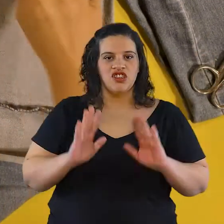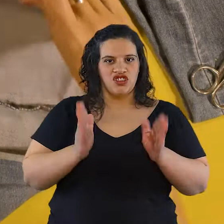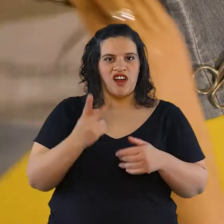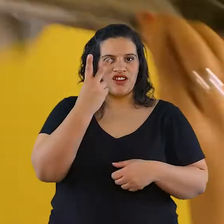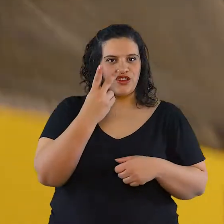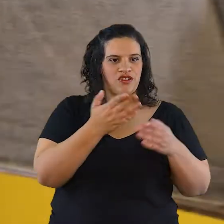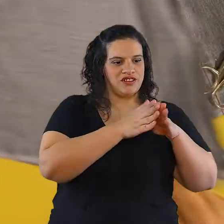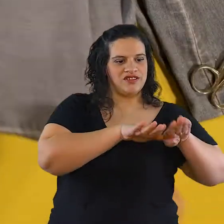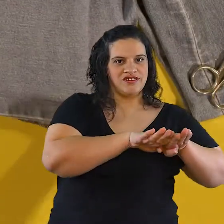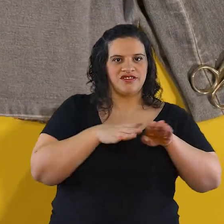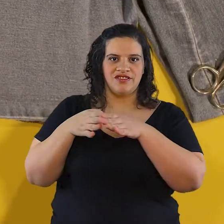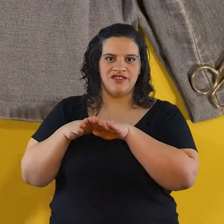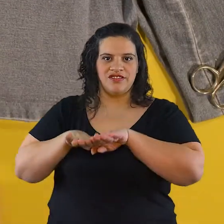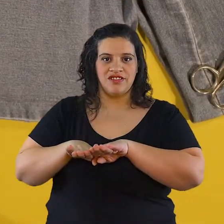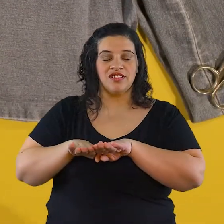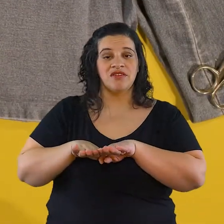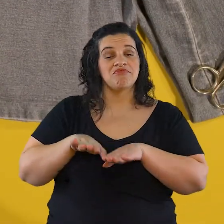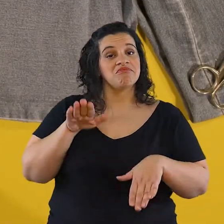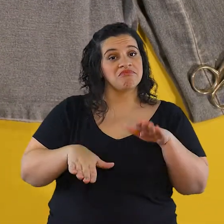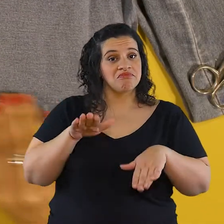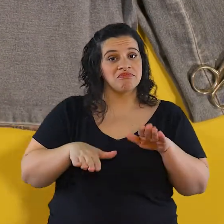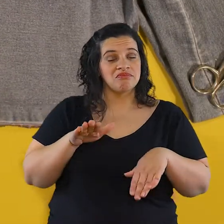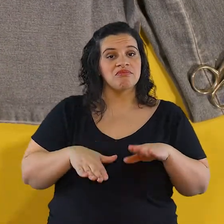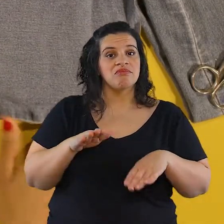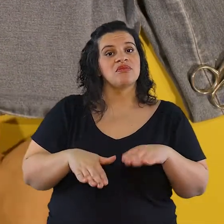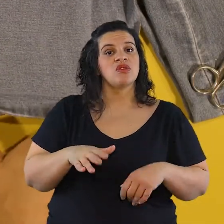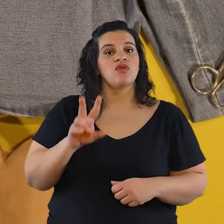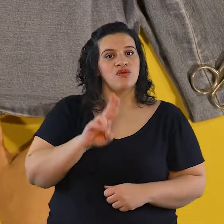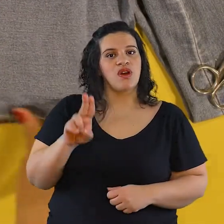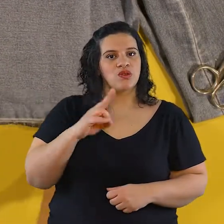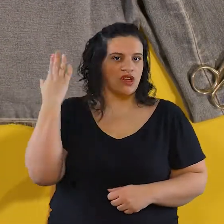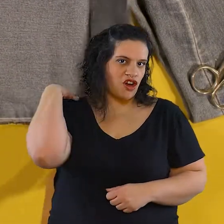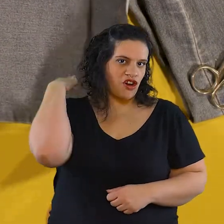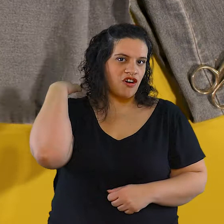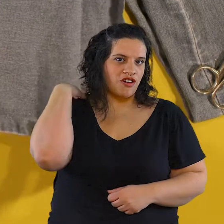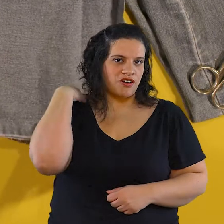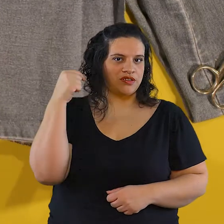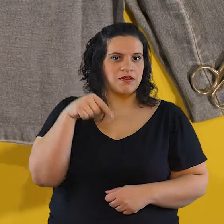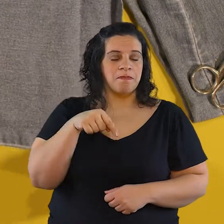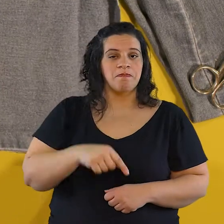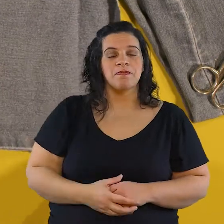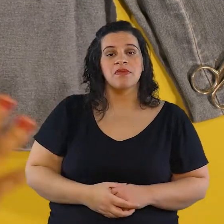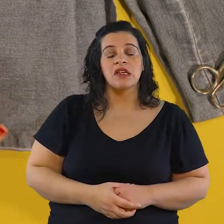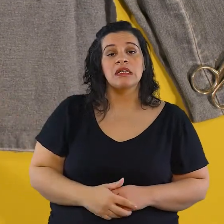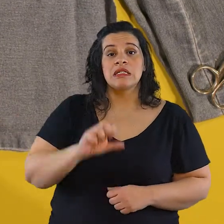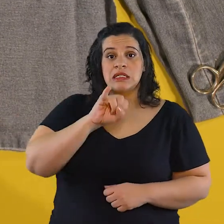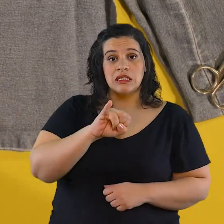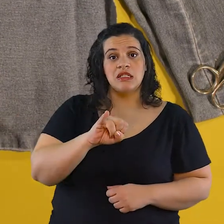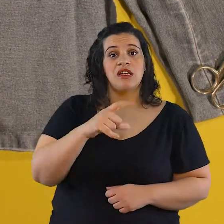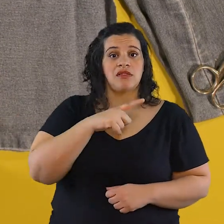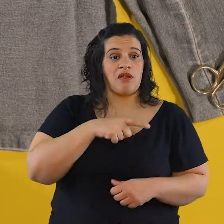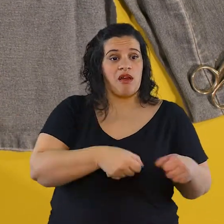Então aqui eu já tenho duas partes que provavelmente vão ser a das costas, tá? Se